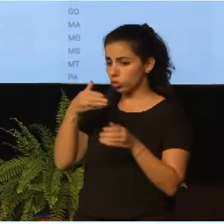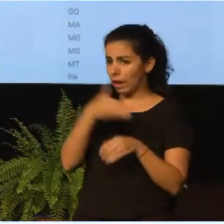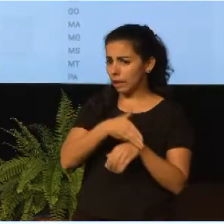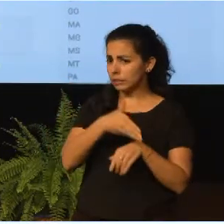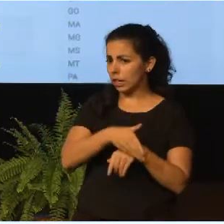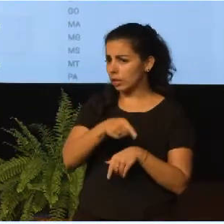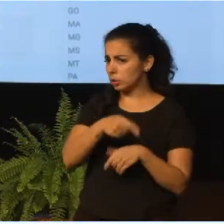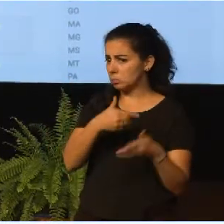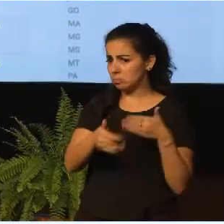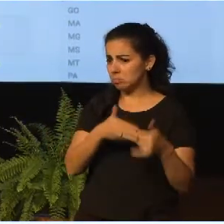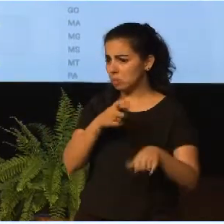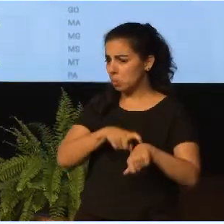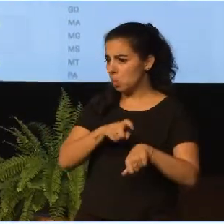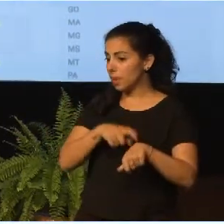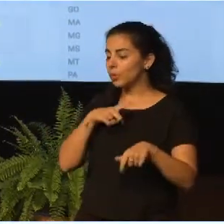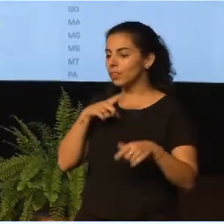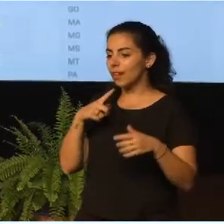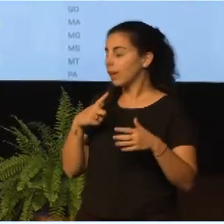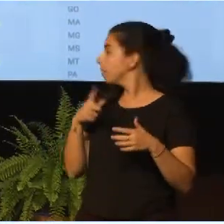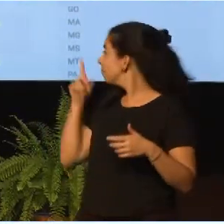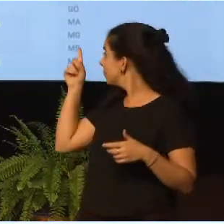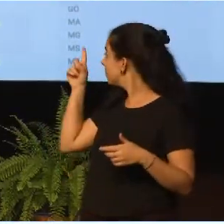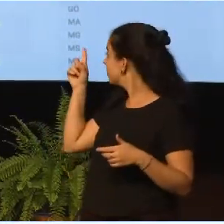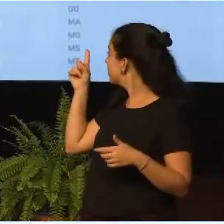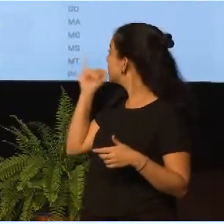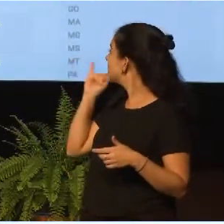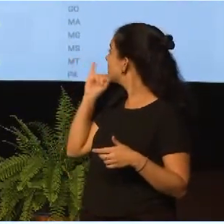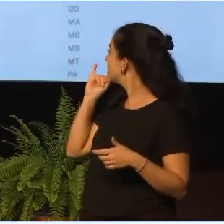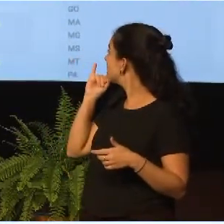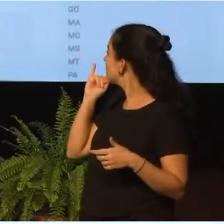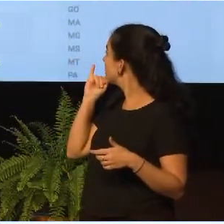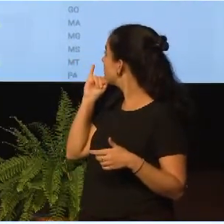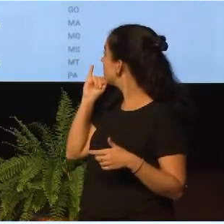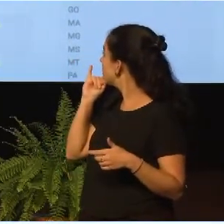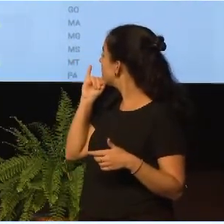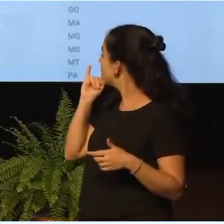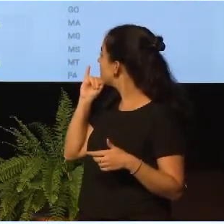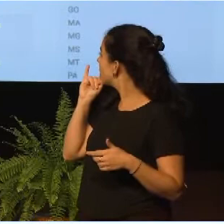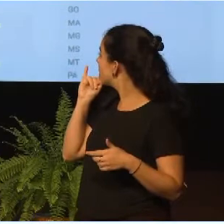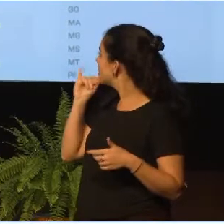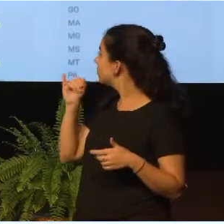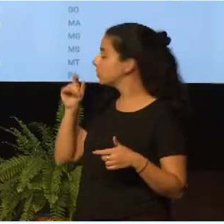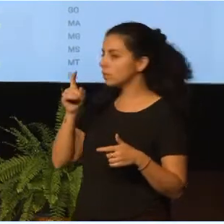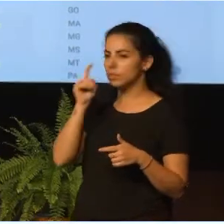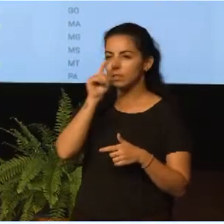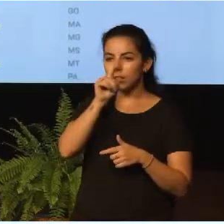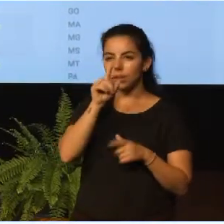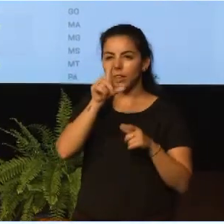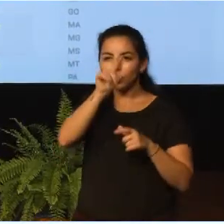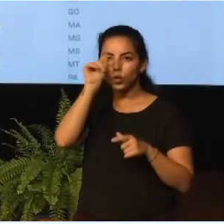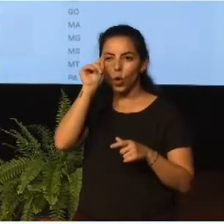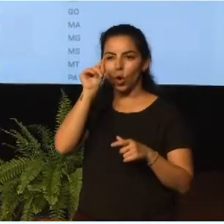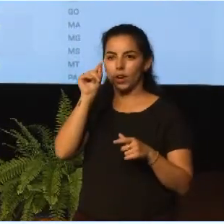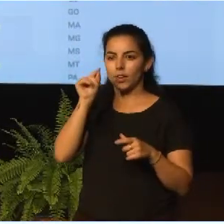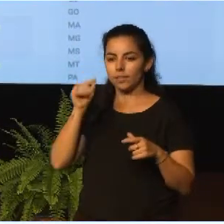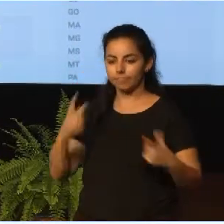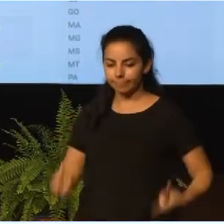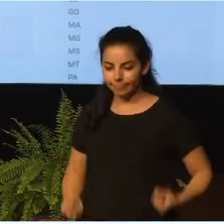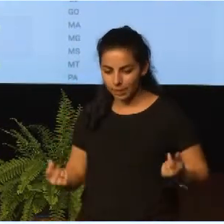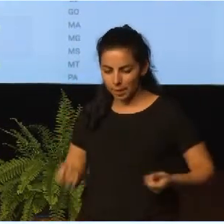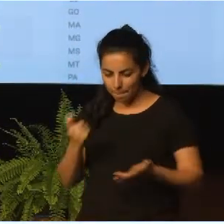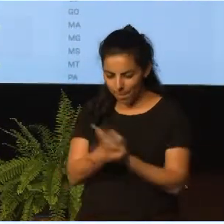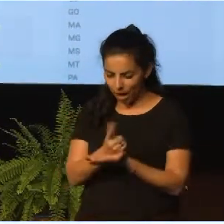ele aparece ali, ó, filtro. Por reembolso suspeito, eu dei sim, apareceram esses daqui, ó. Isso aqui foi ontem.